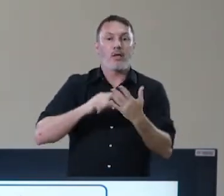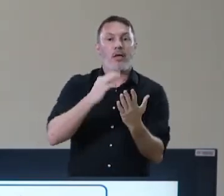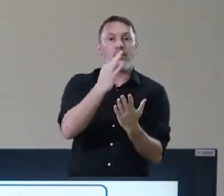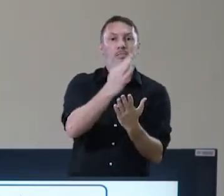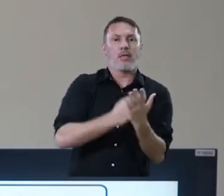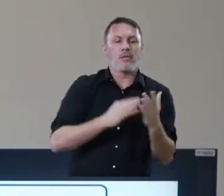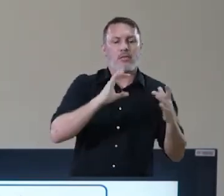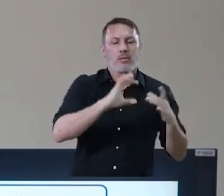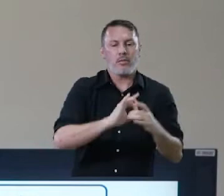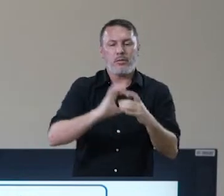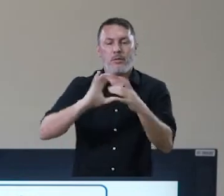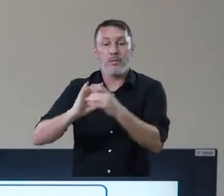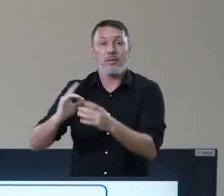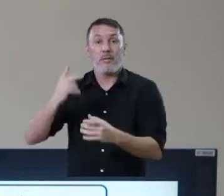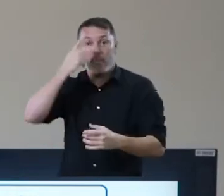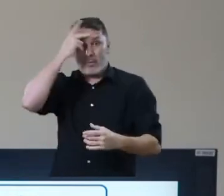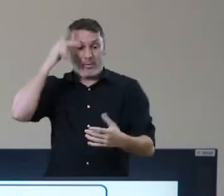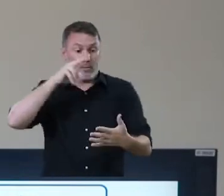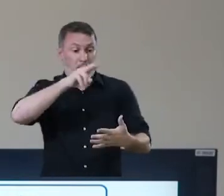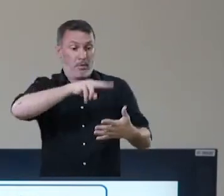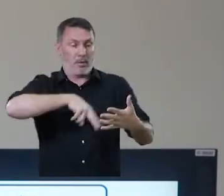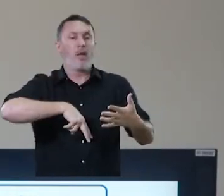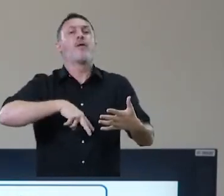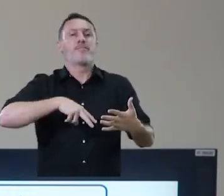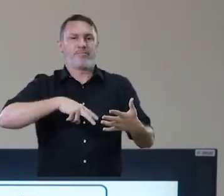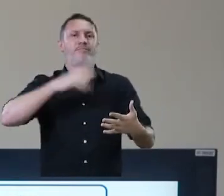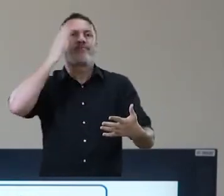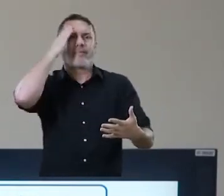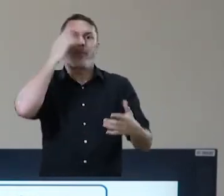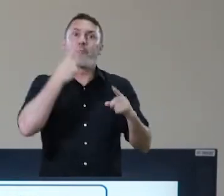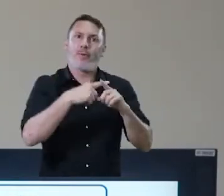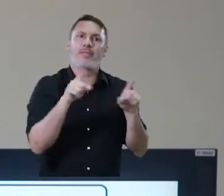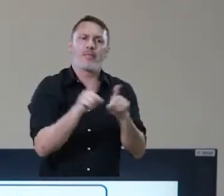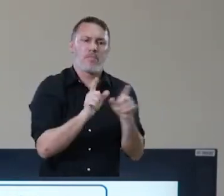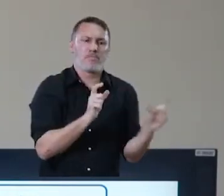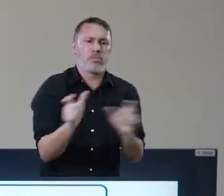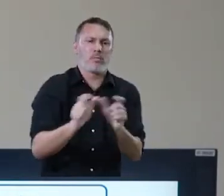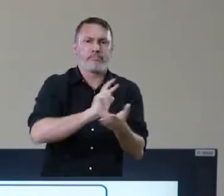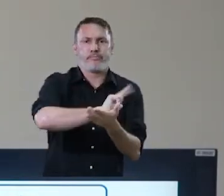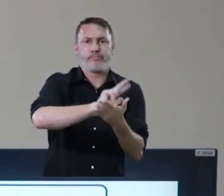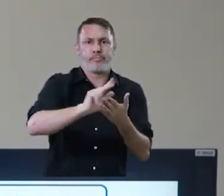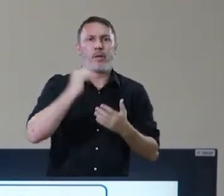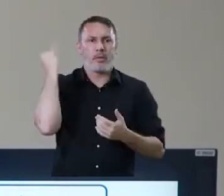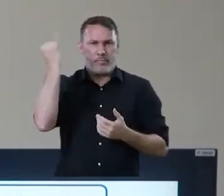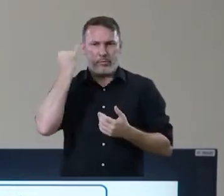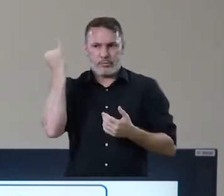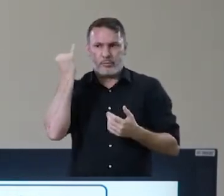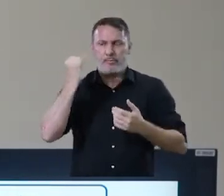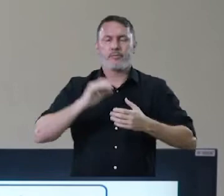ligar o seu texto. E esse repertório, ele precisa ser diversificado.